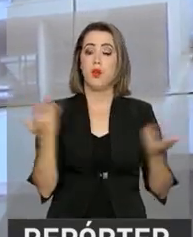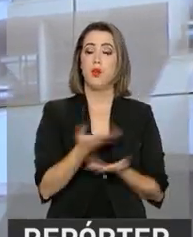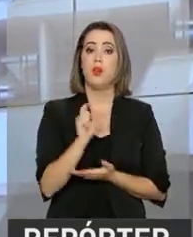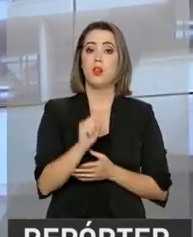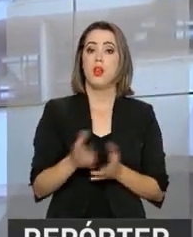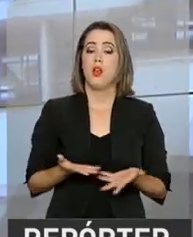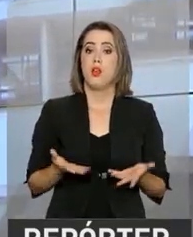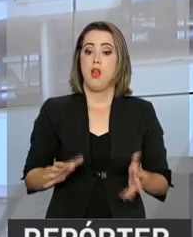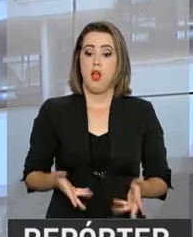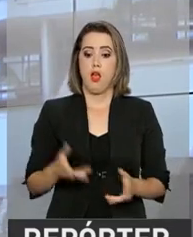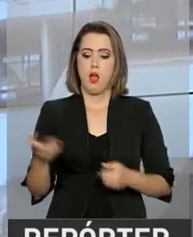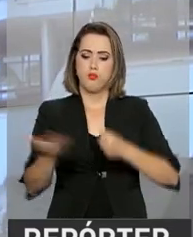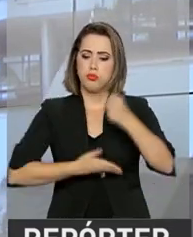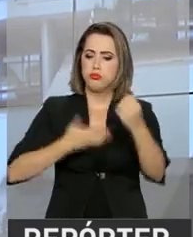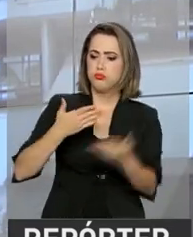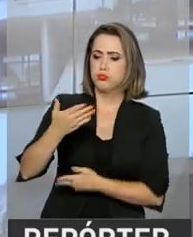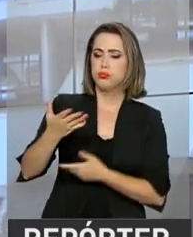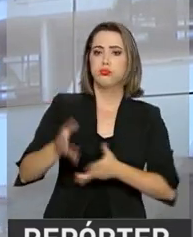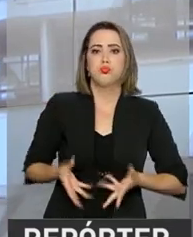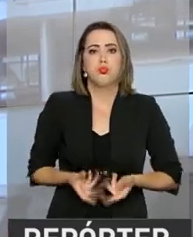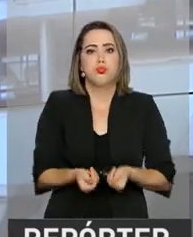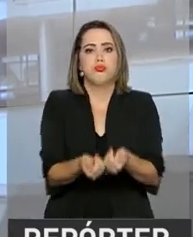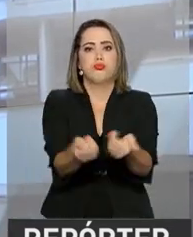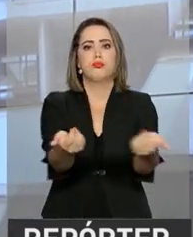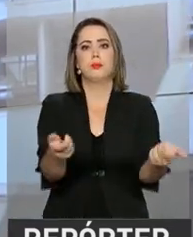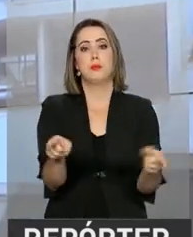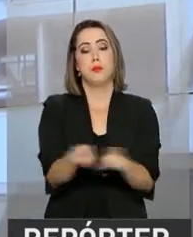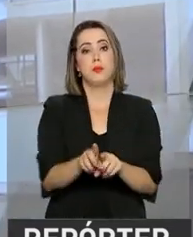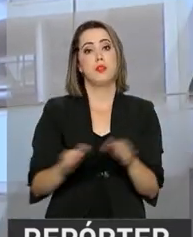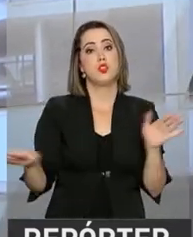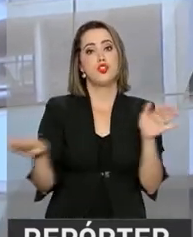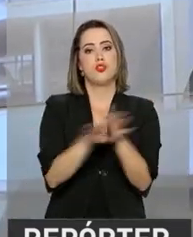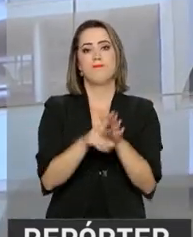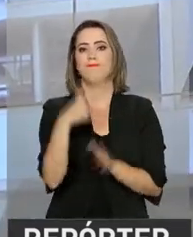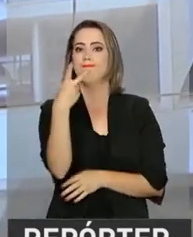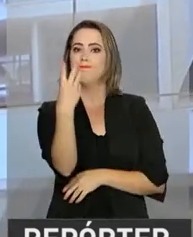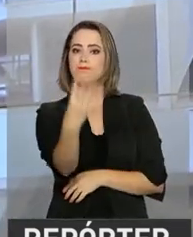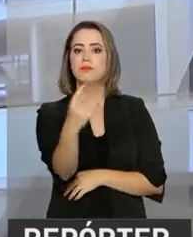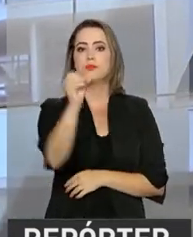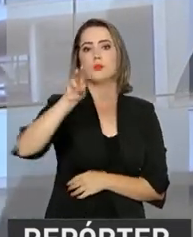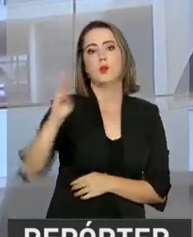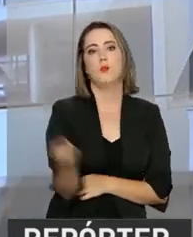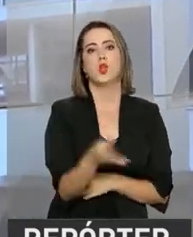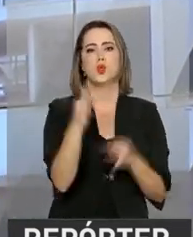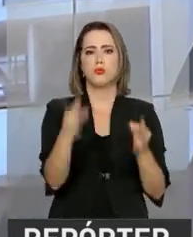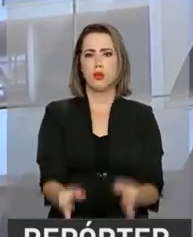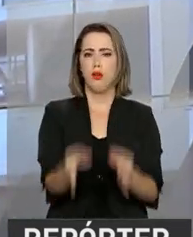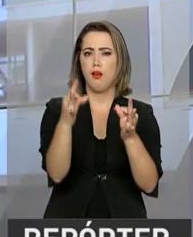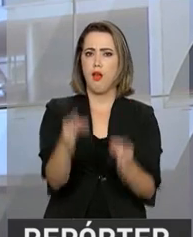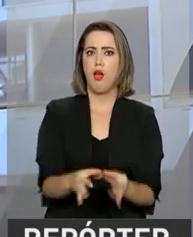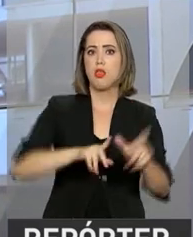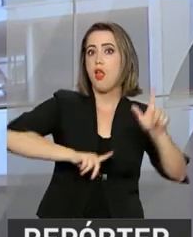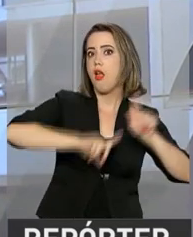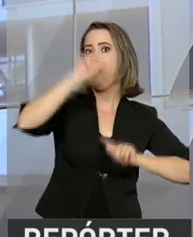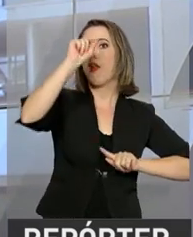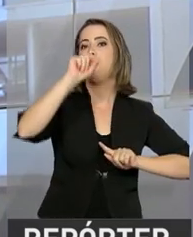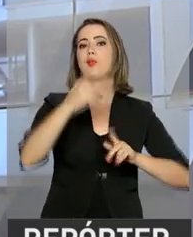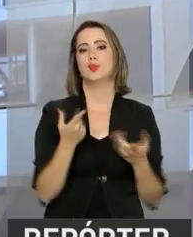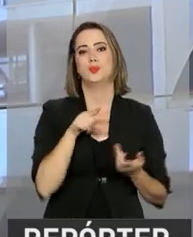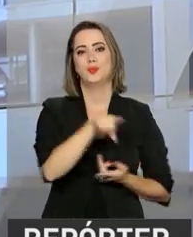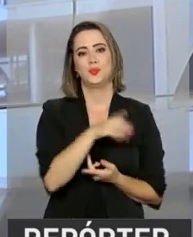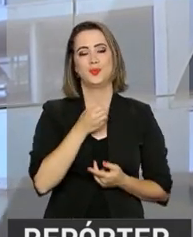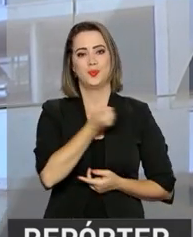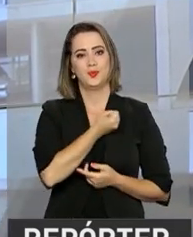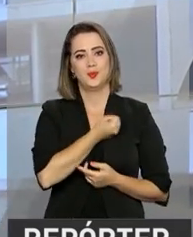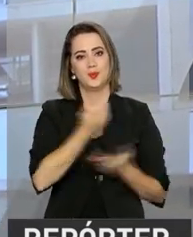grãos deve chegar a 230 milhões de toneladas um recorde histórico de acordo com números divulgados hoje pela Conab a